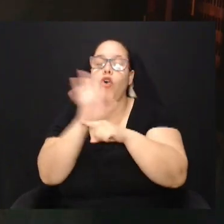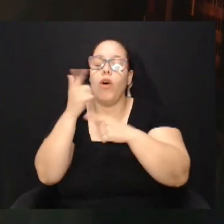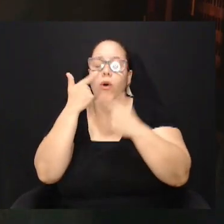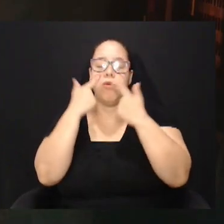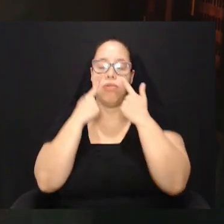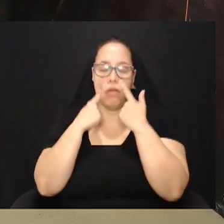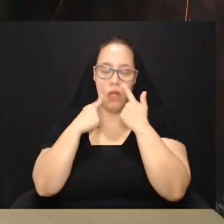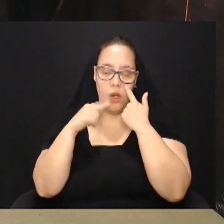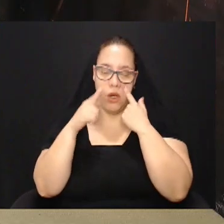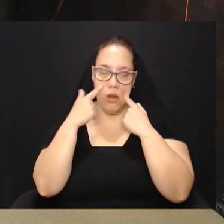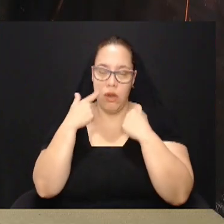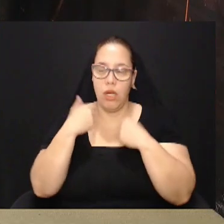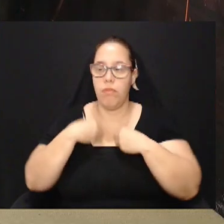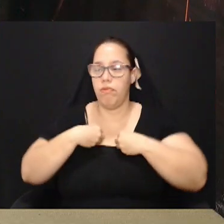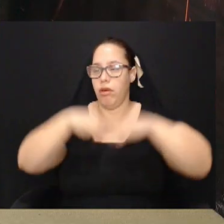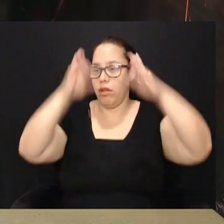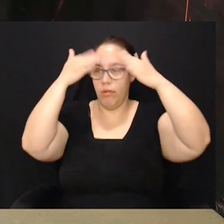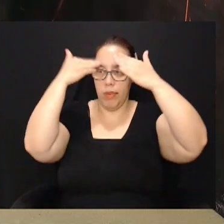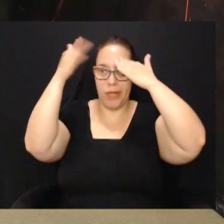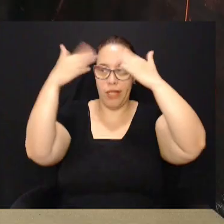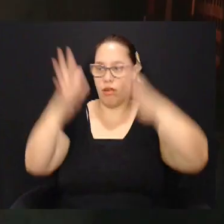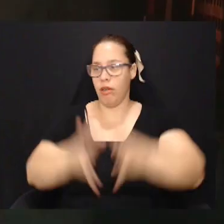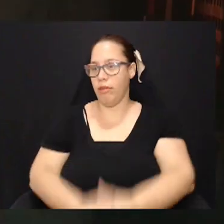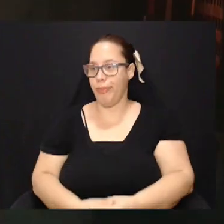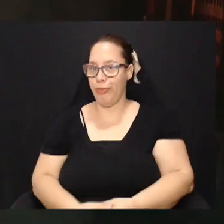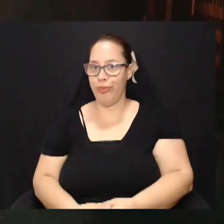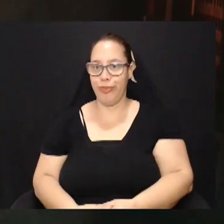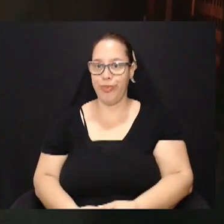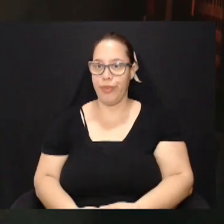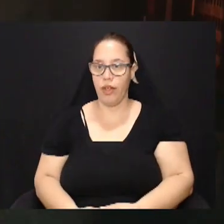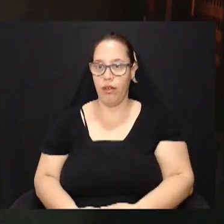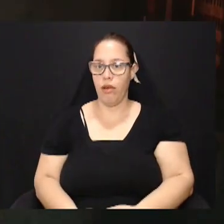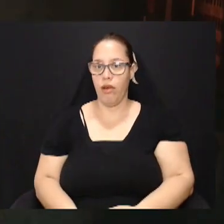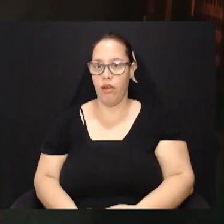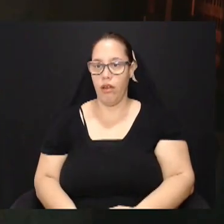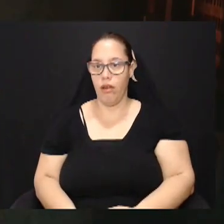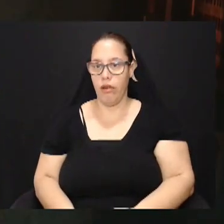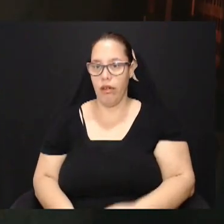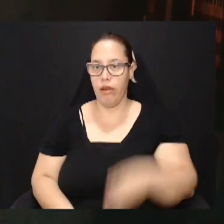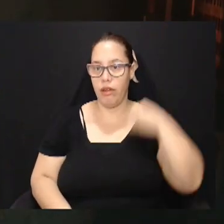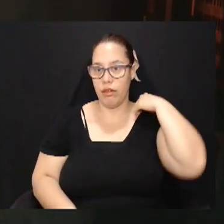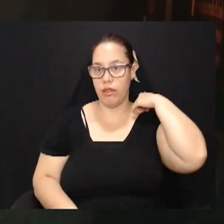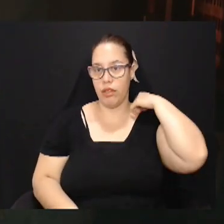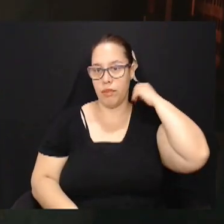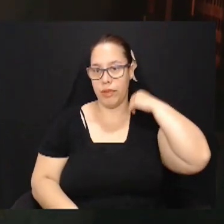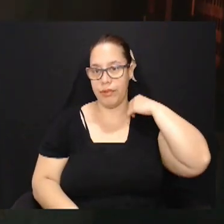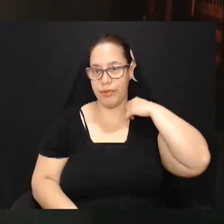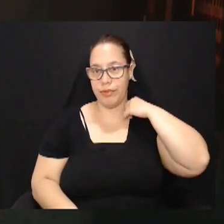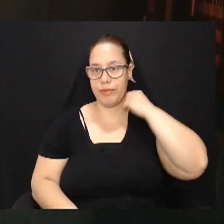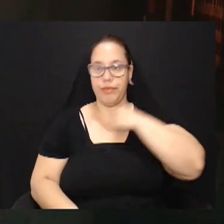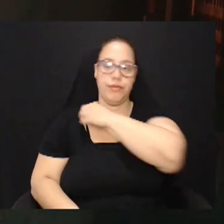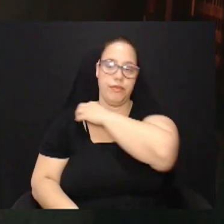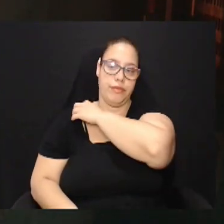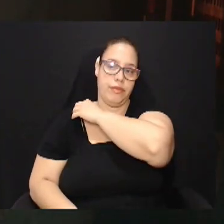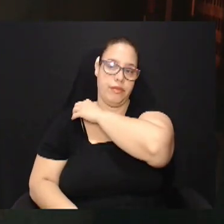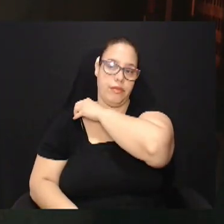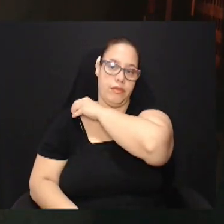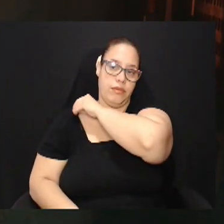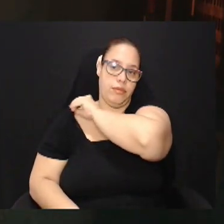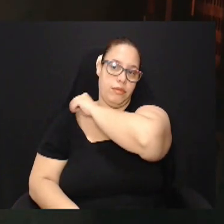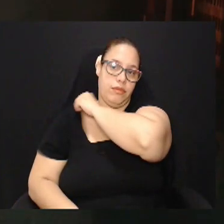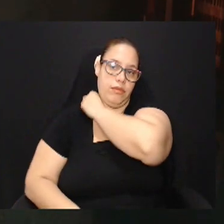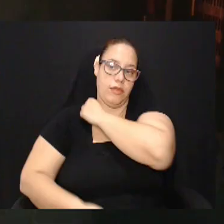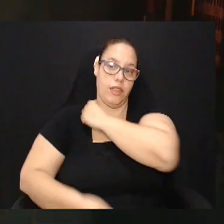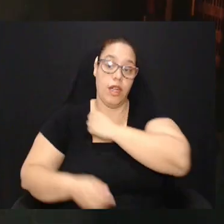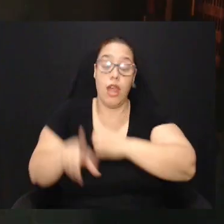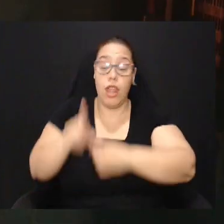para psicóloga de SAMU, porque o bicho vai pegar. Então, a gente também tem que ter cuidado com a questão da escolha, né? Então, eu